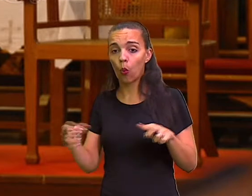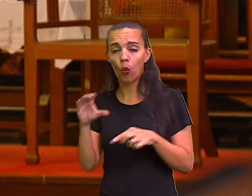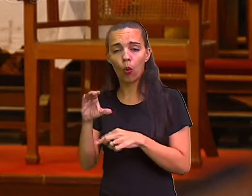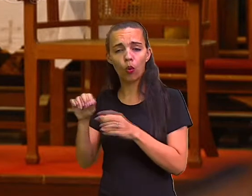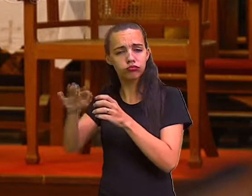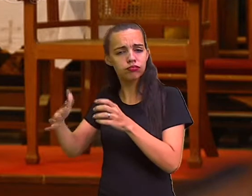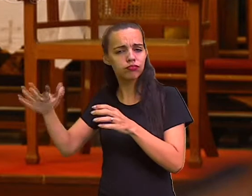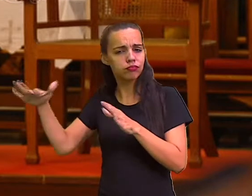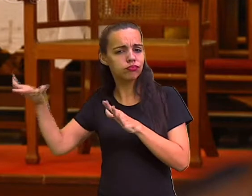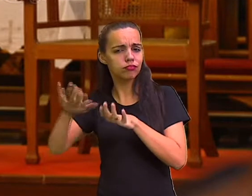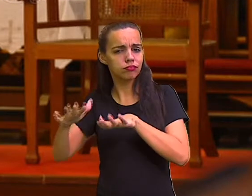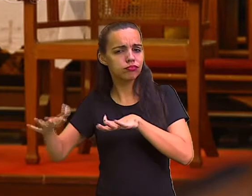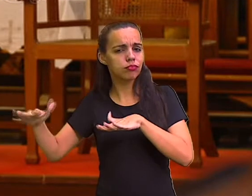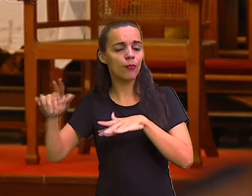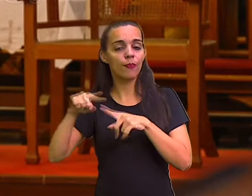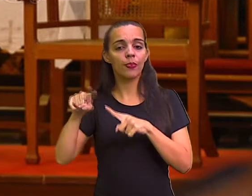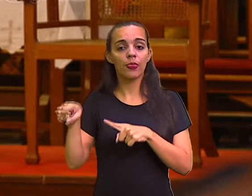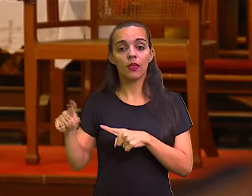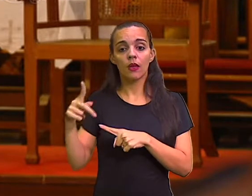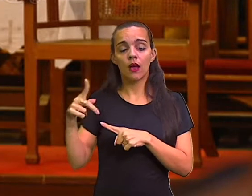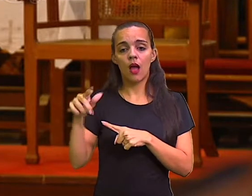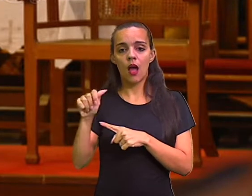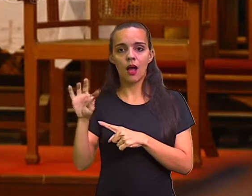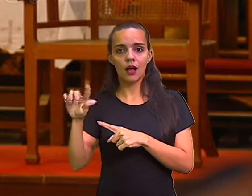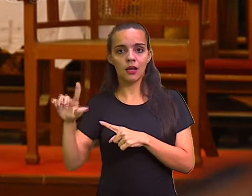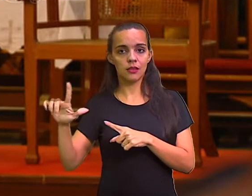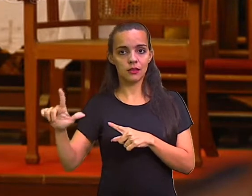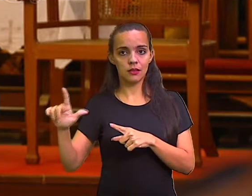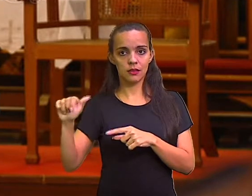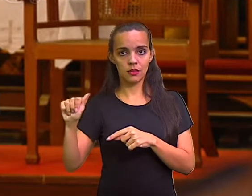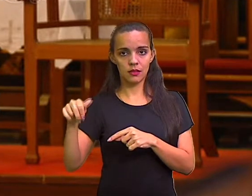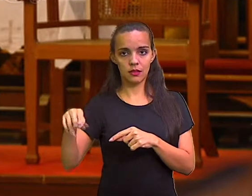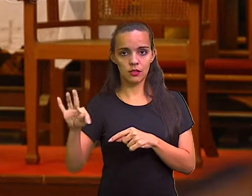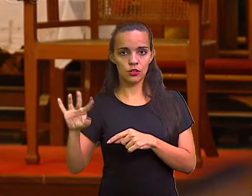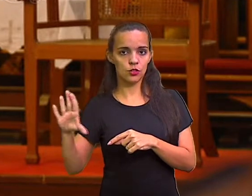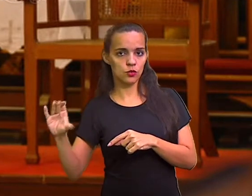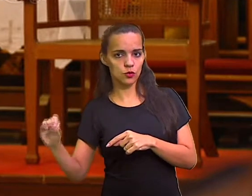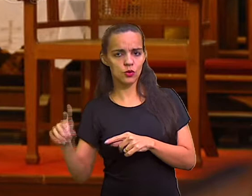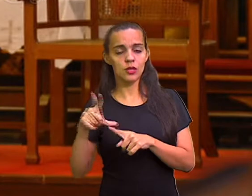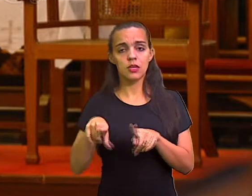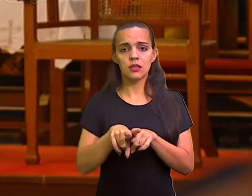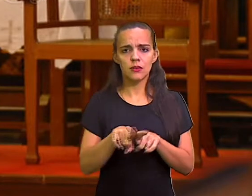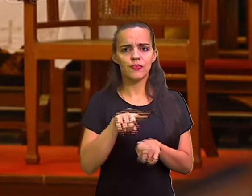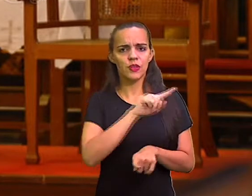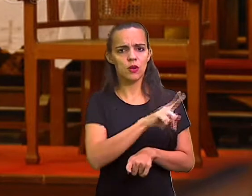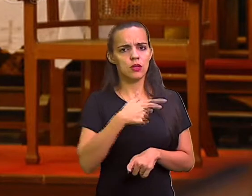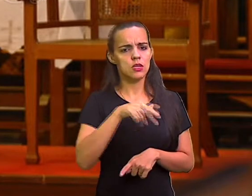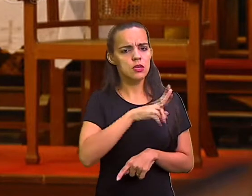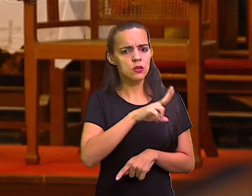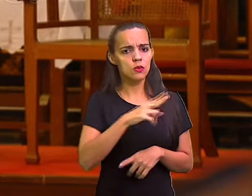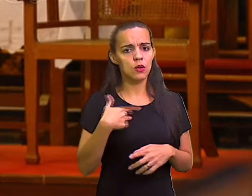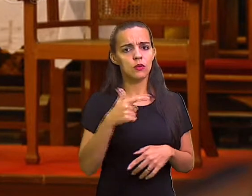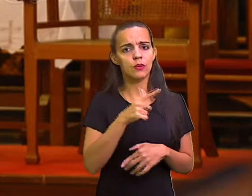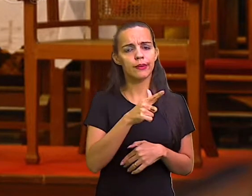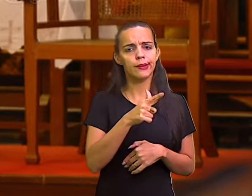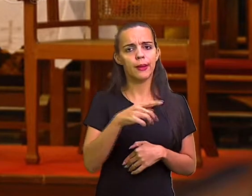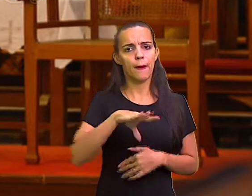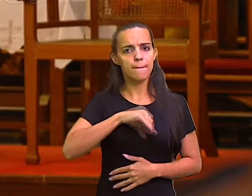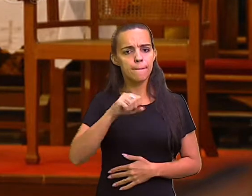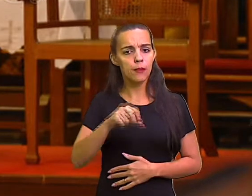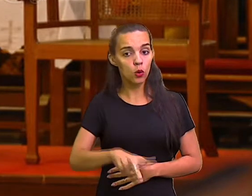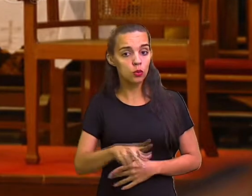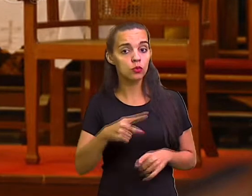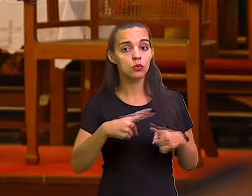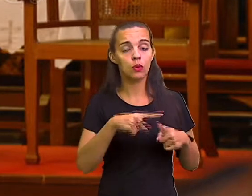século XVI, as sucessivas ondas de europeus portugueses, espanhóis,